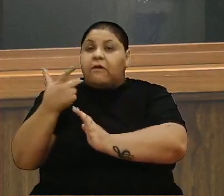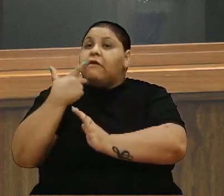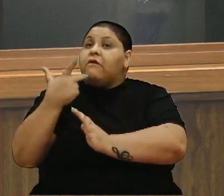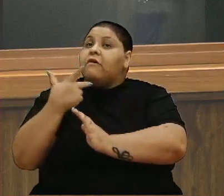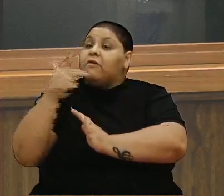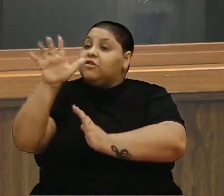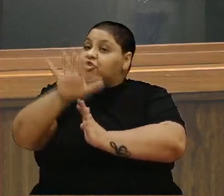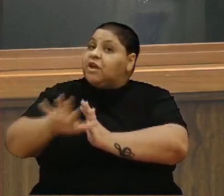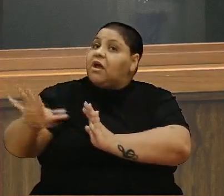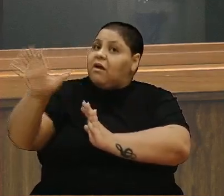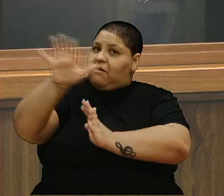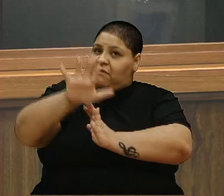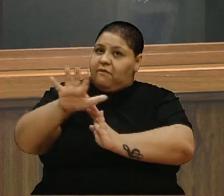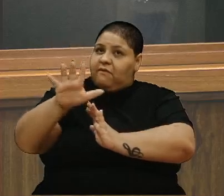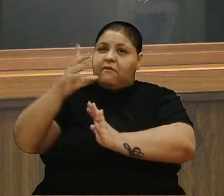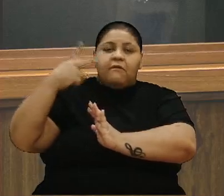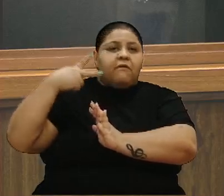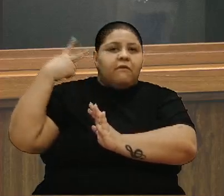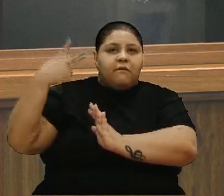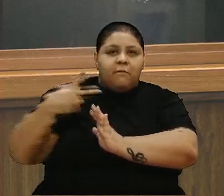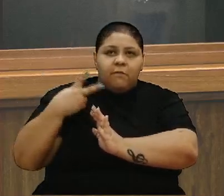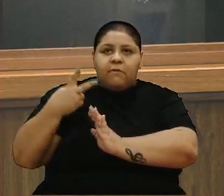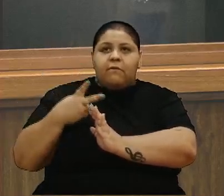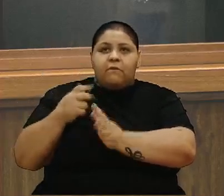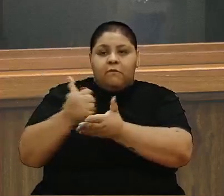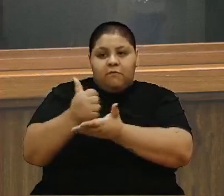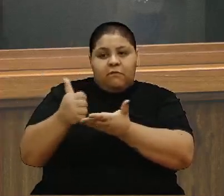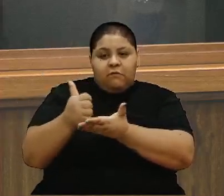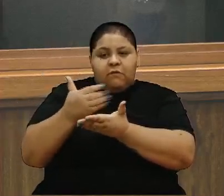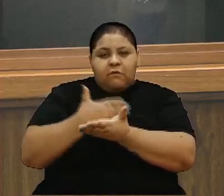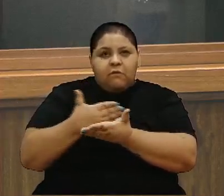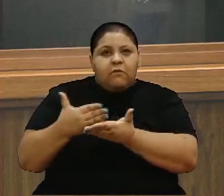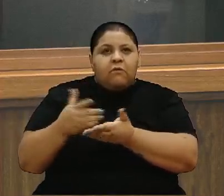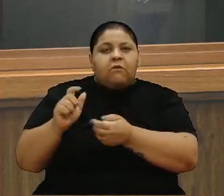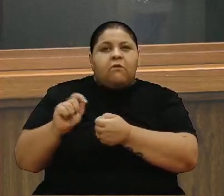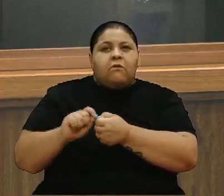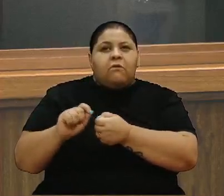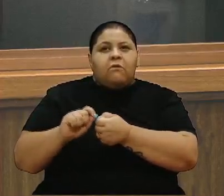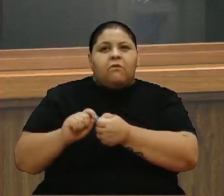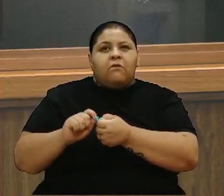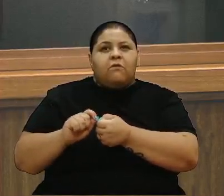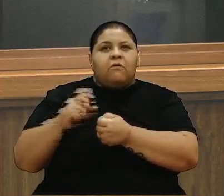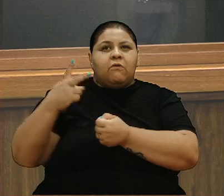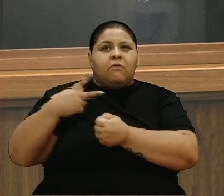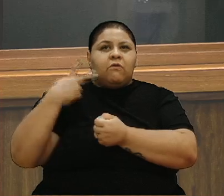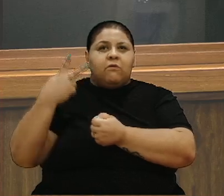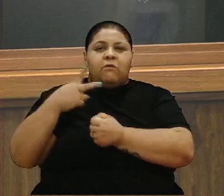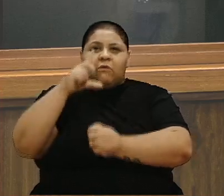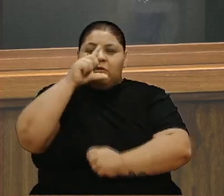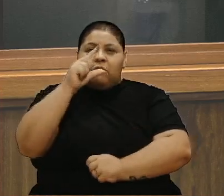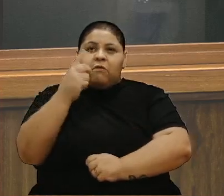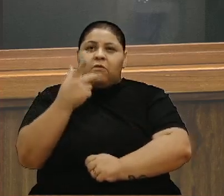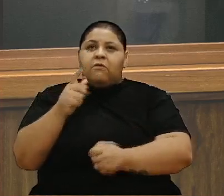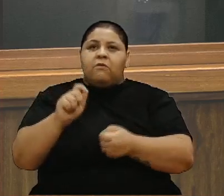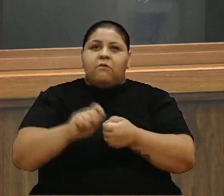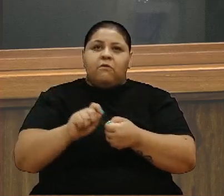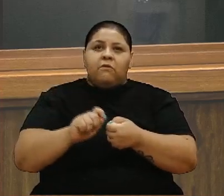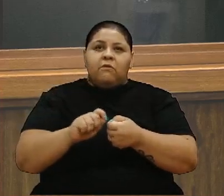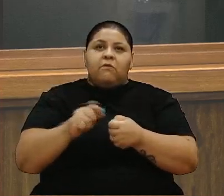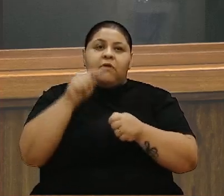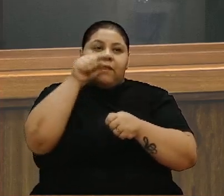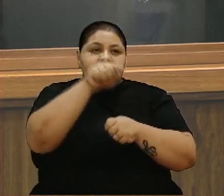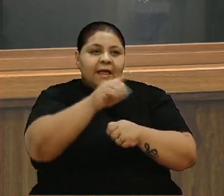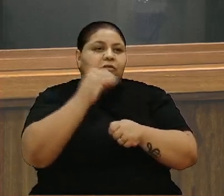modo geral, de vereadores, das suas bases, começasse a fazer isso que o vereador Fantinel faz, de lá ficar